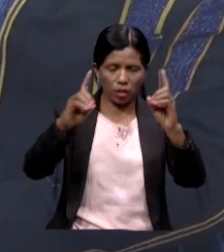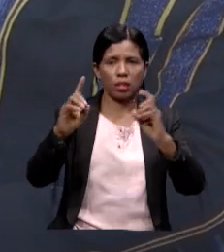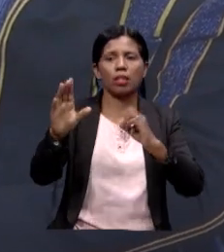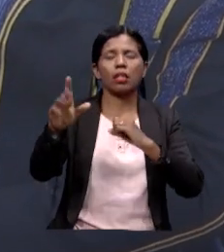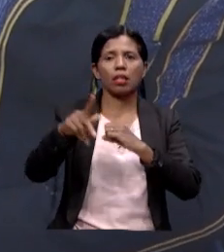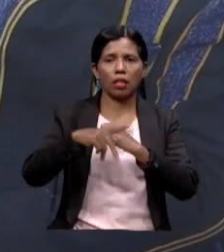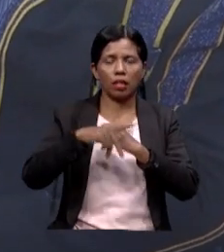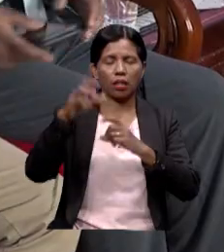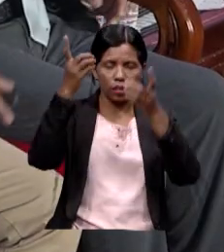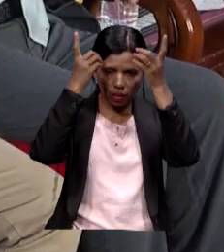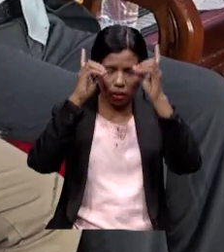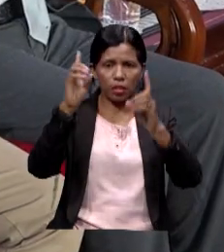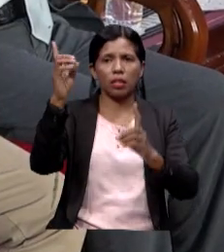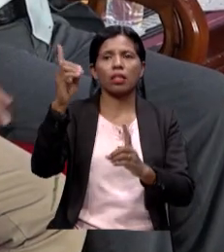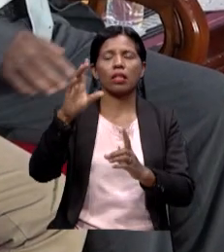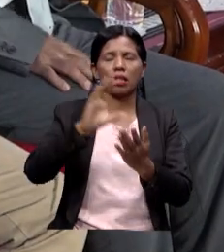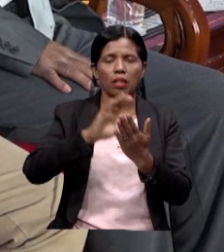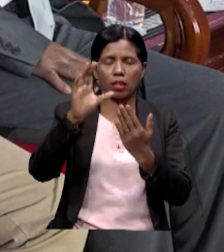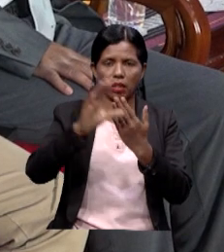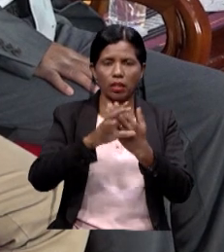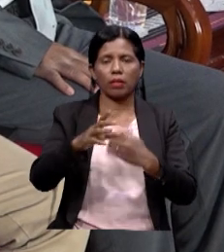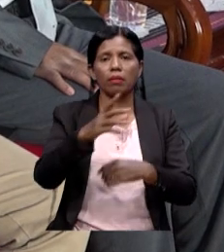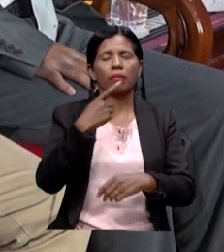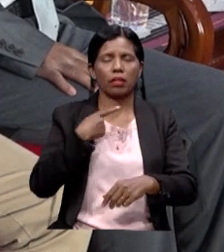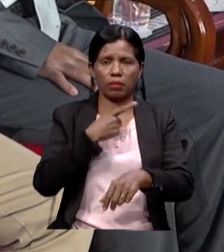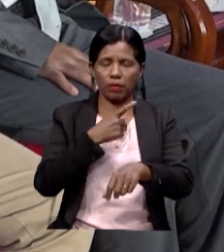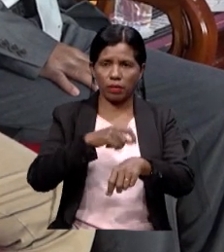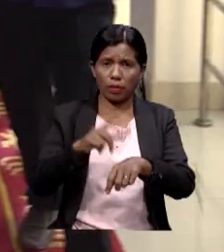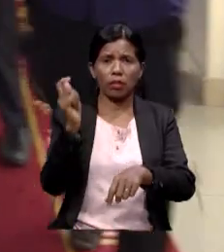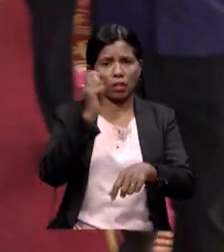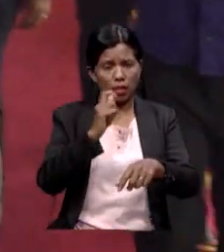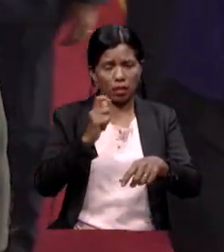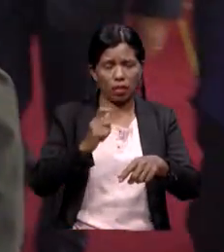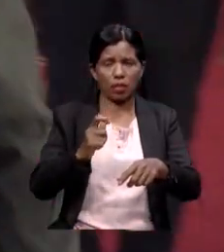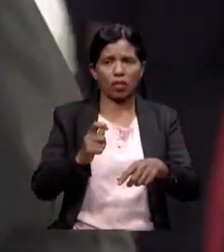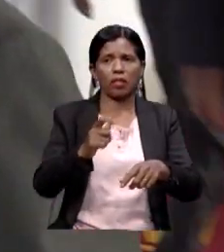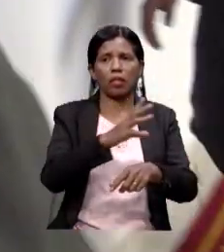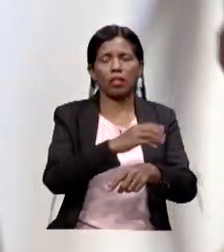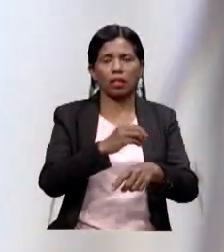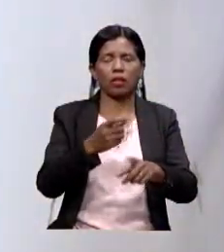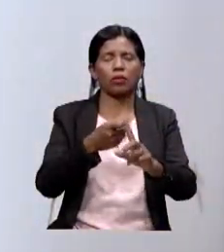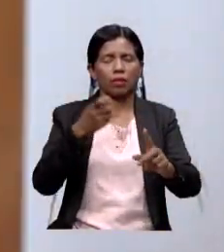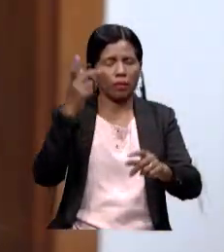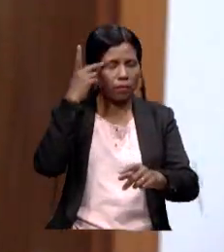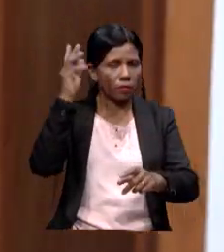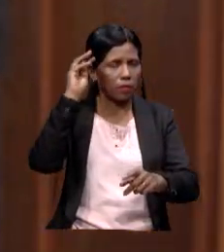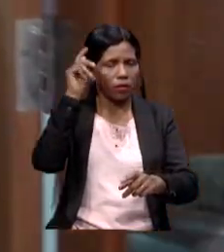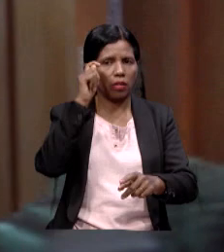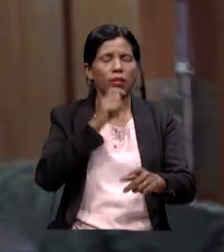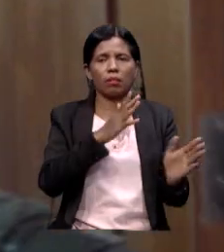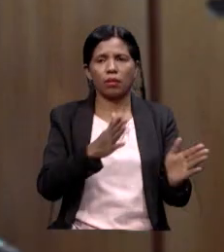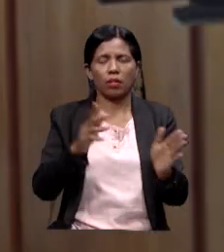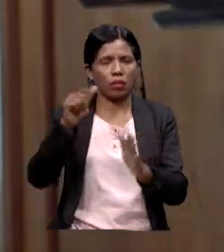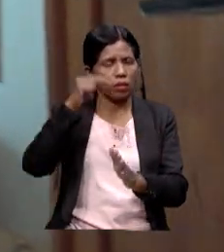parlamentar. E a terça, se festarmos rona ona opinião do primeiro-ministro Tauro Matanduak, com a preparação do governo,